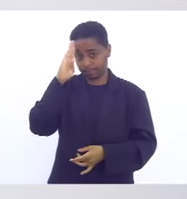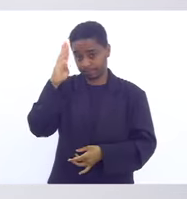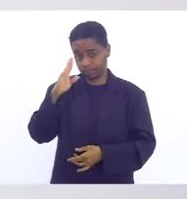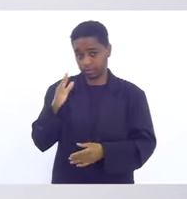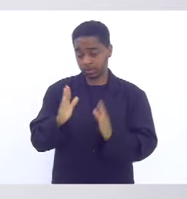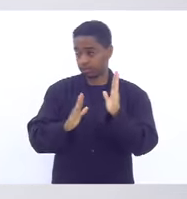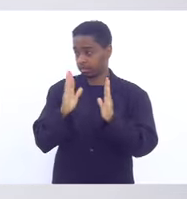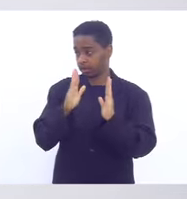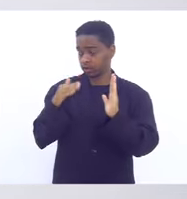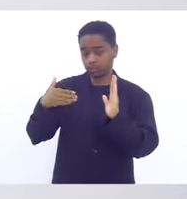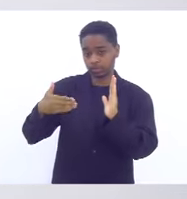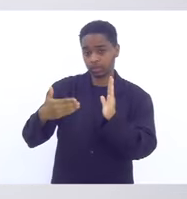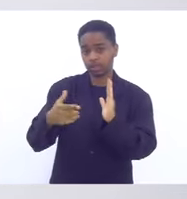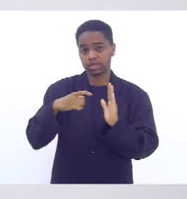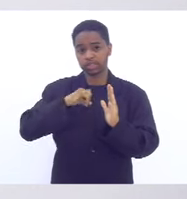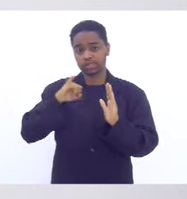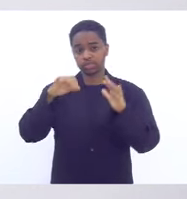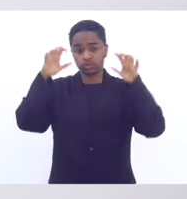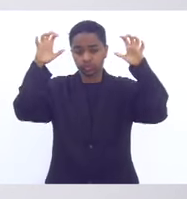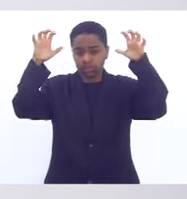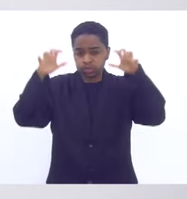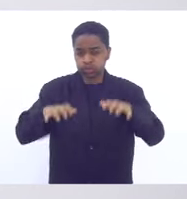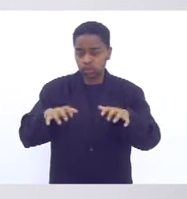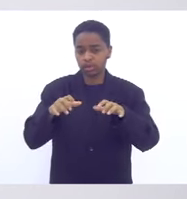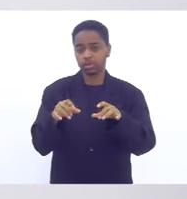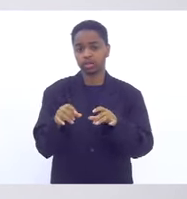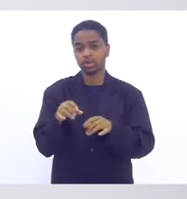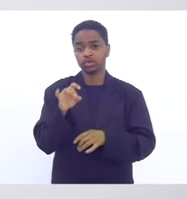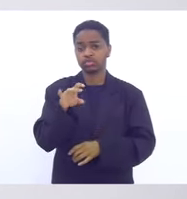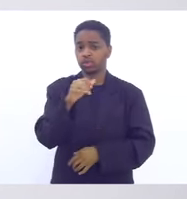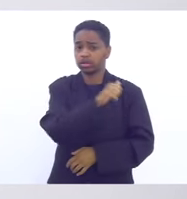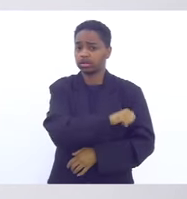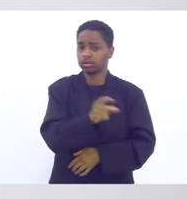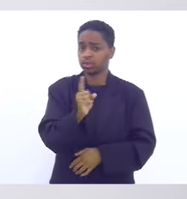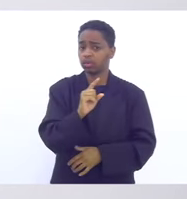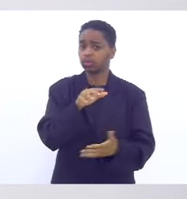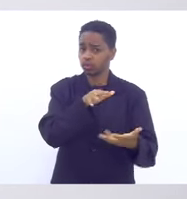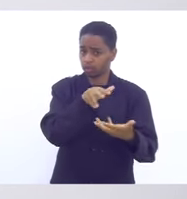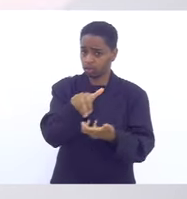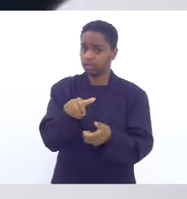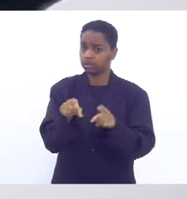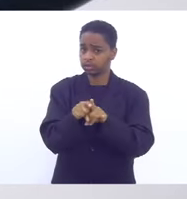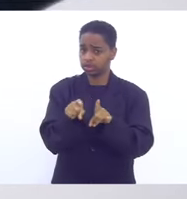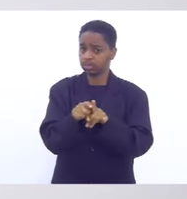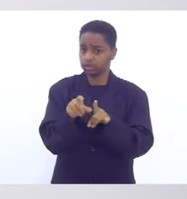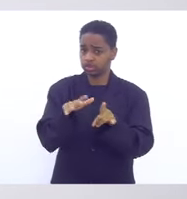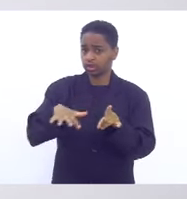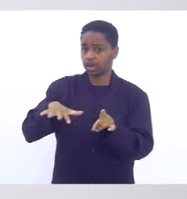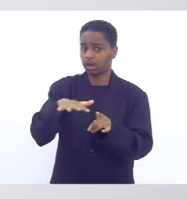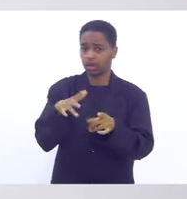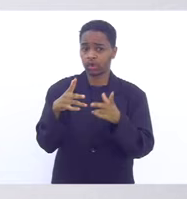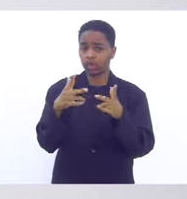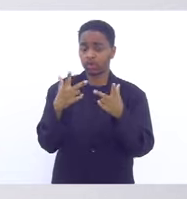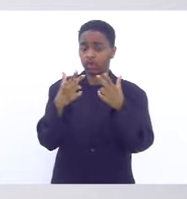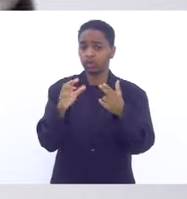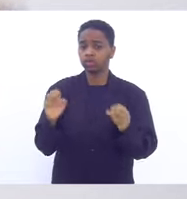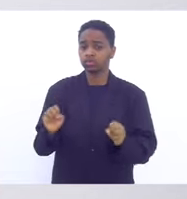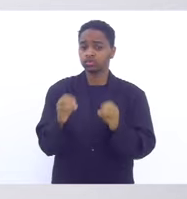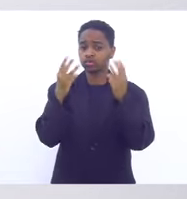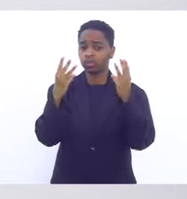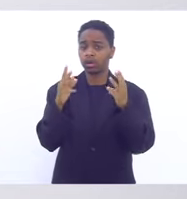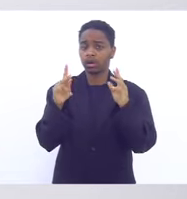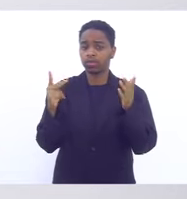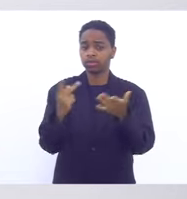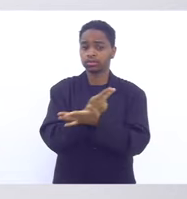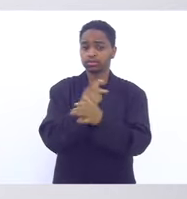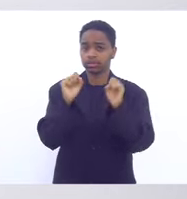próximo período de fortes chuvas e ventos. Não é no Rio de Janeiro, não, é em todo mundo. Todo mundo sabe disso. É igual aquele show que fizeram lá no